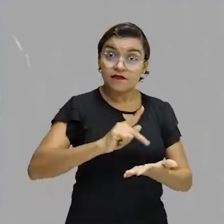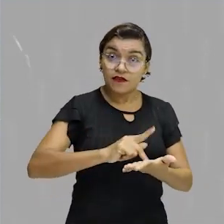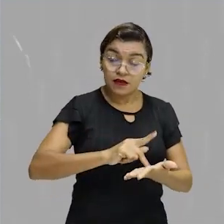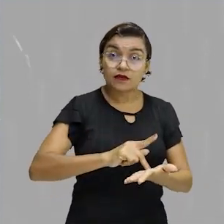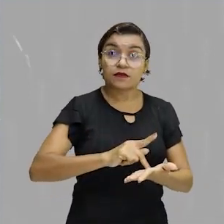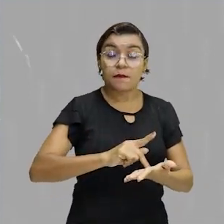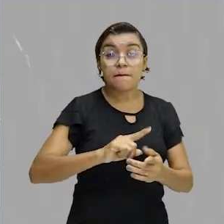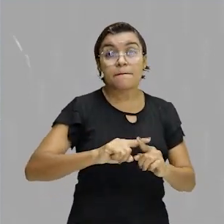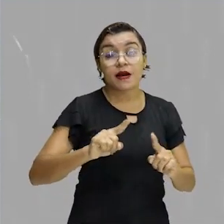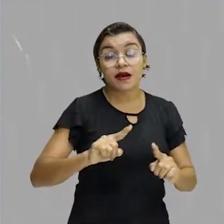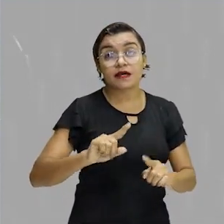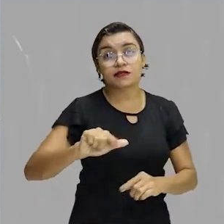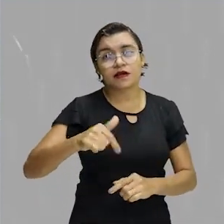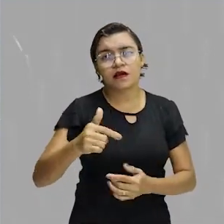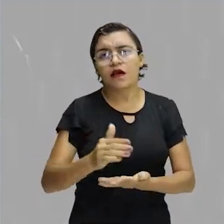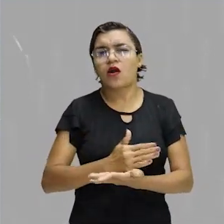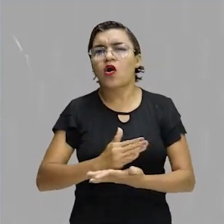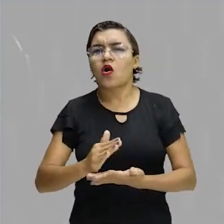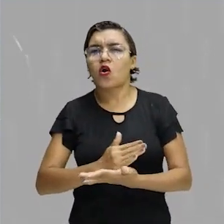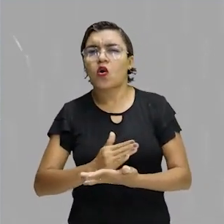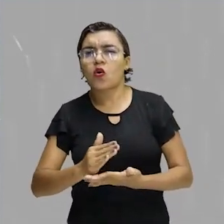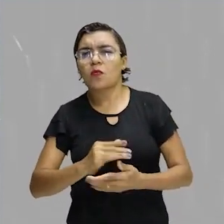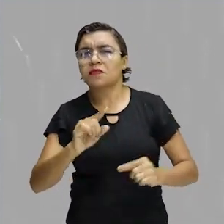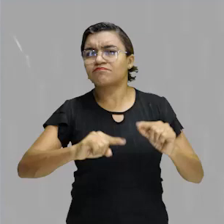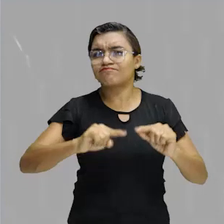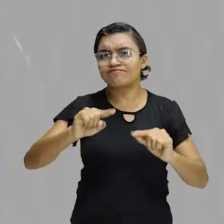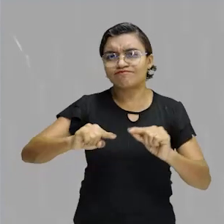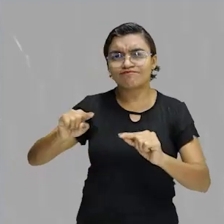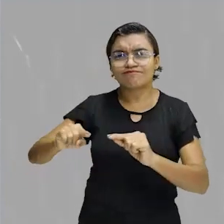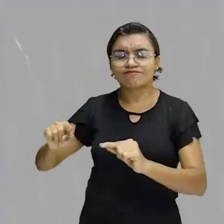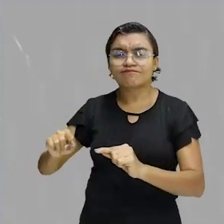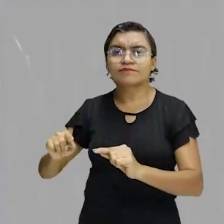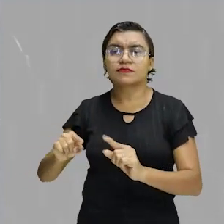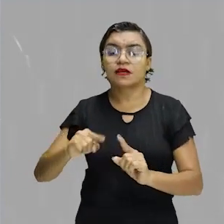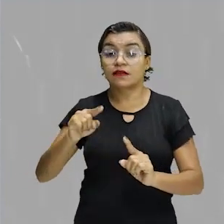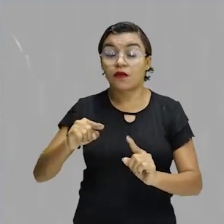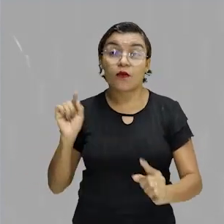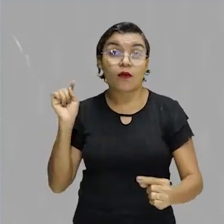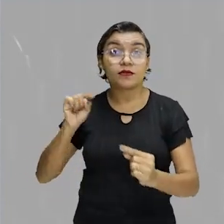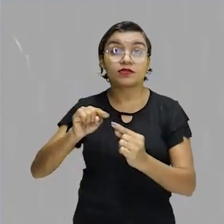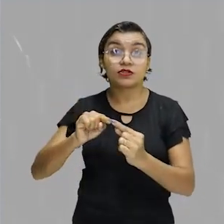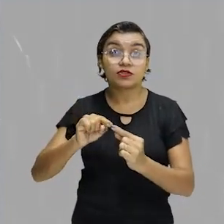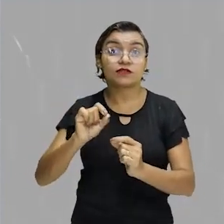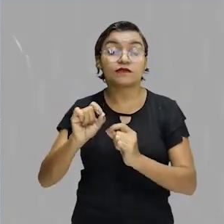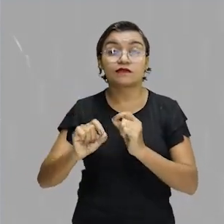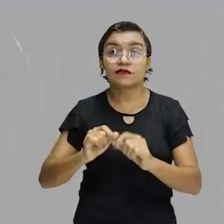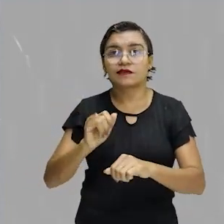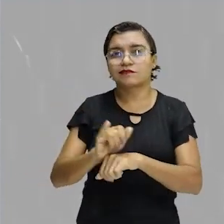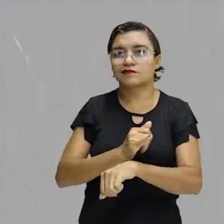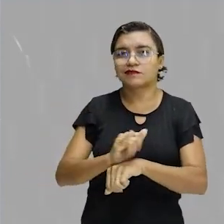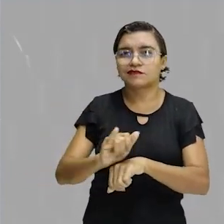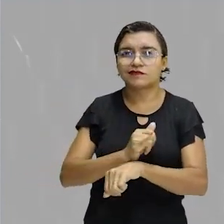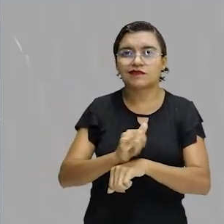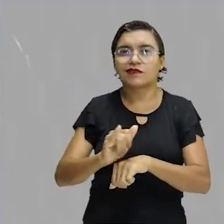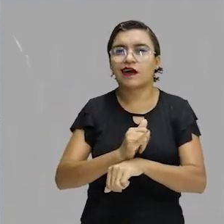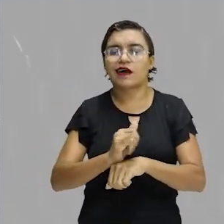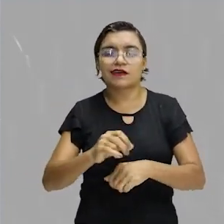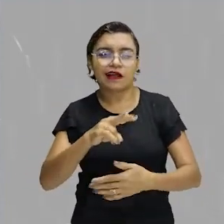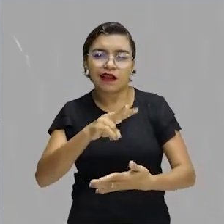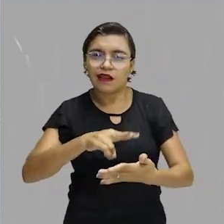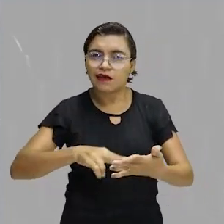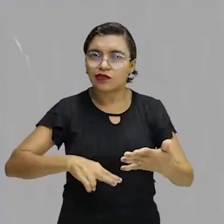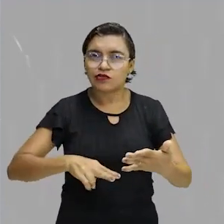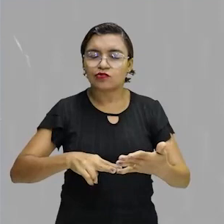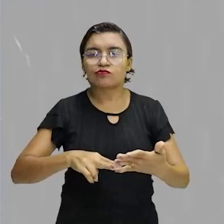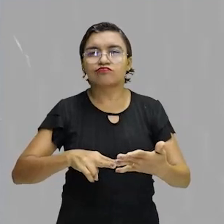ele tem algumas variações que têm como objetivo justamente a estratégia de marketing, a leitura, para chamar